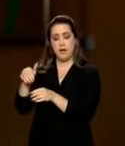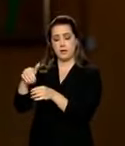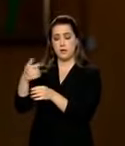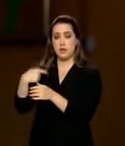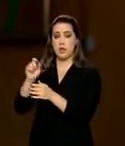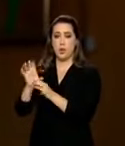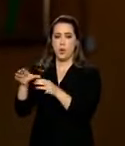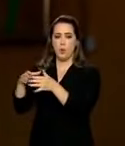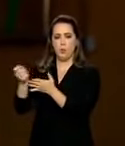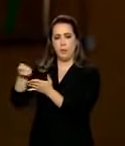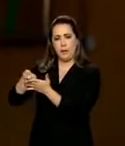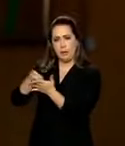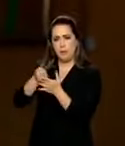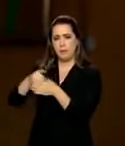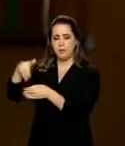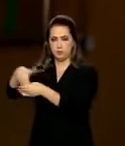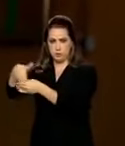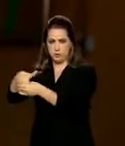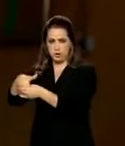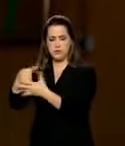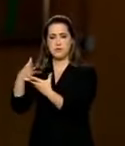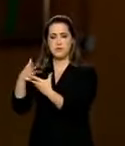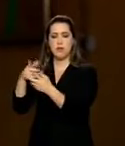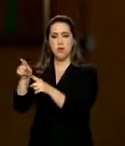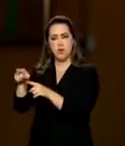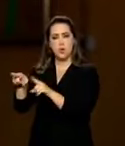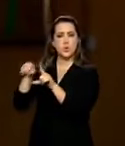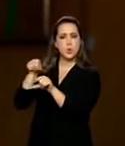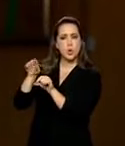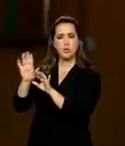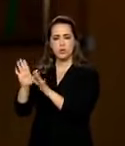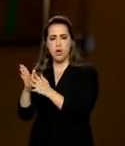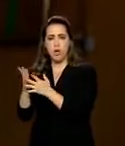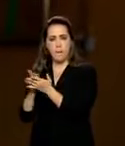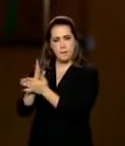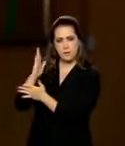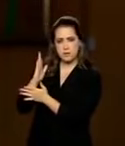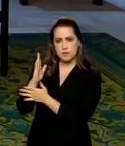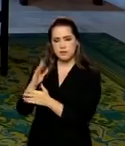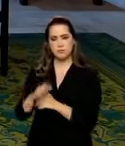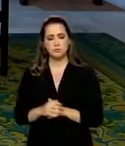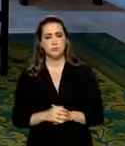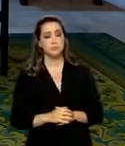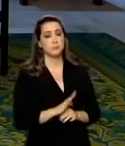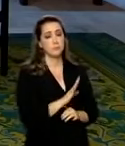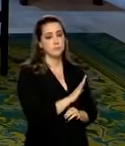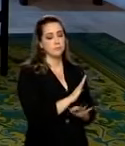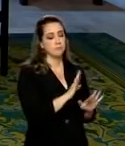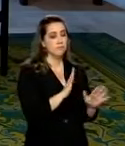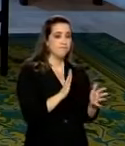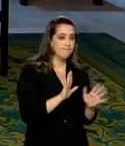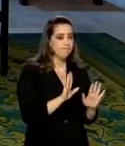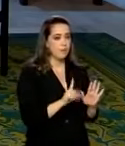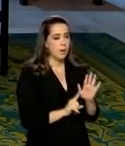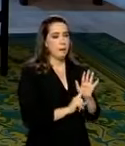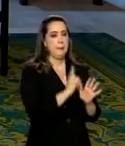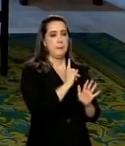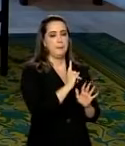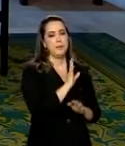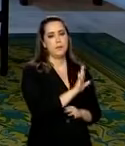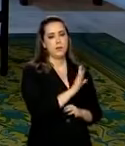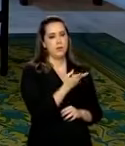vetar. O senhor já tomou uma decisão? Como é que o senhor viu essa aprovação? Bem, primeiramente, o